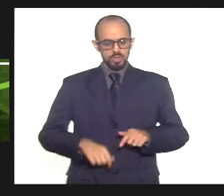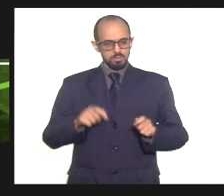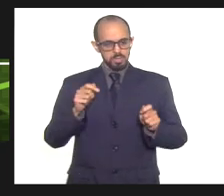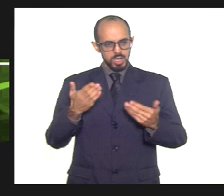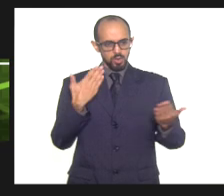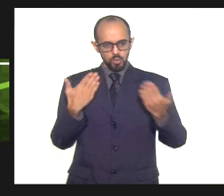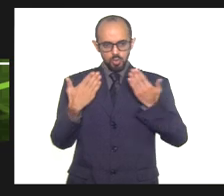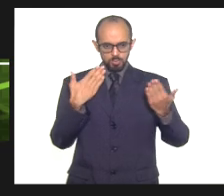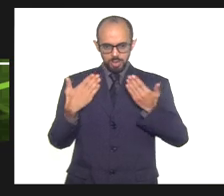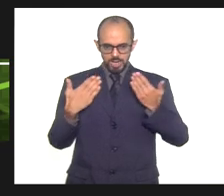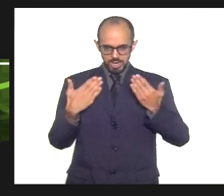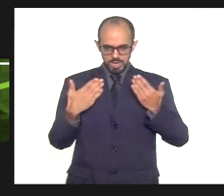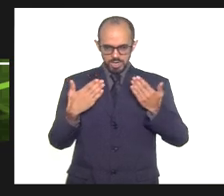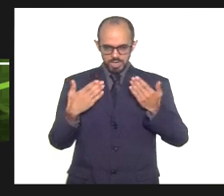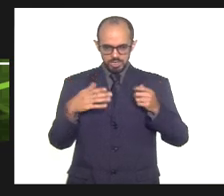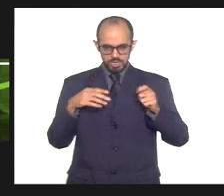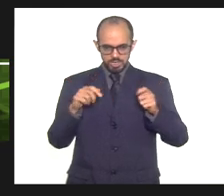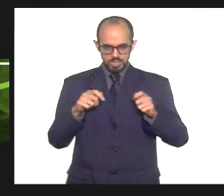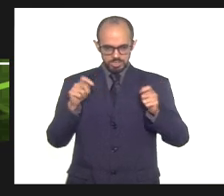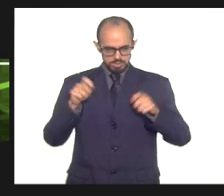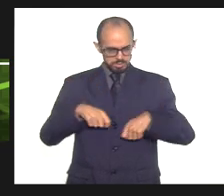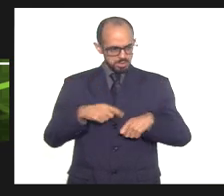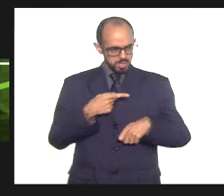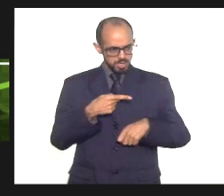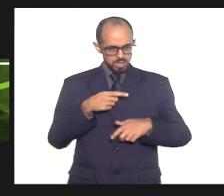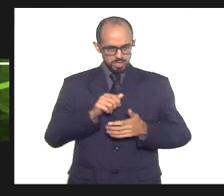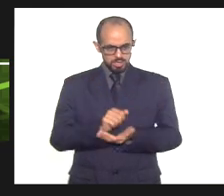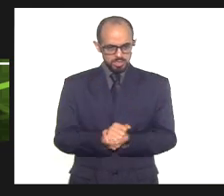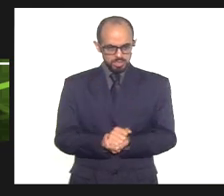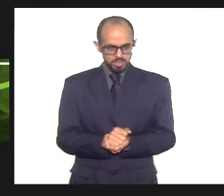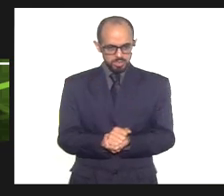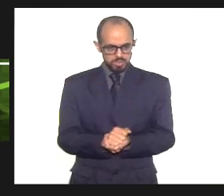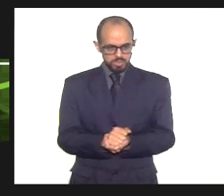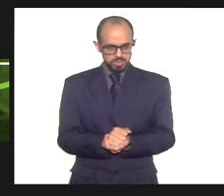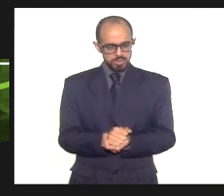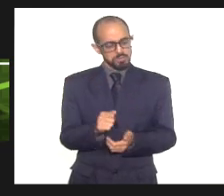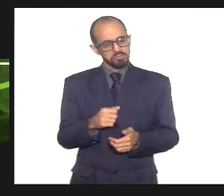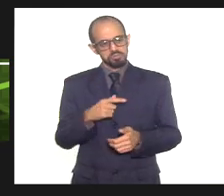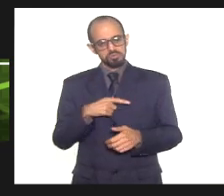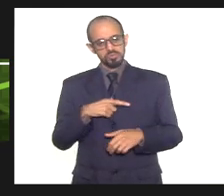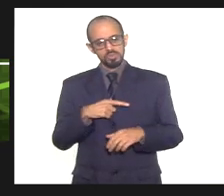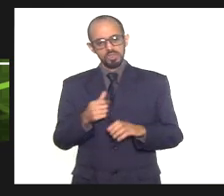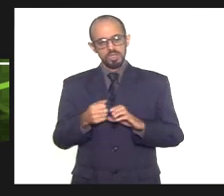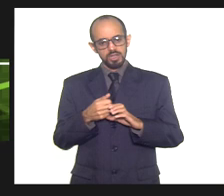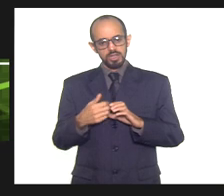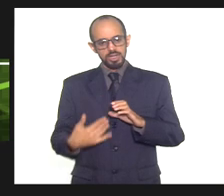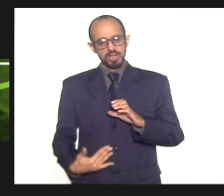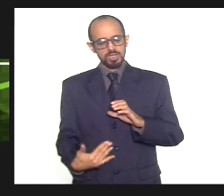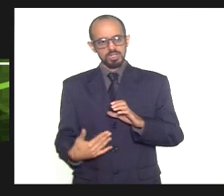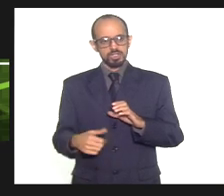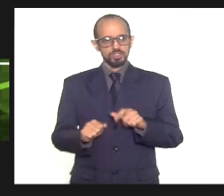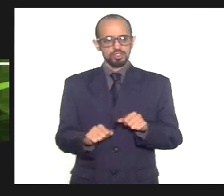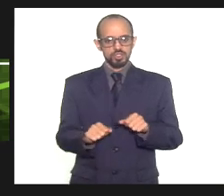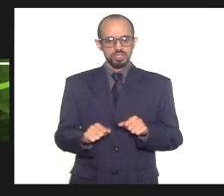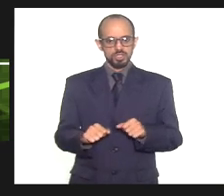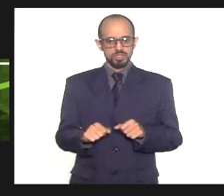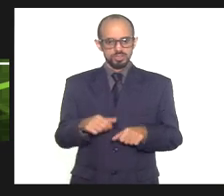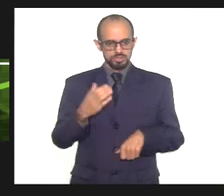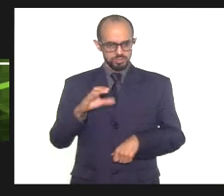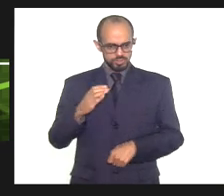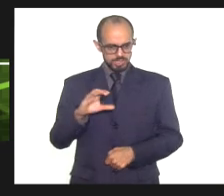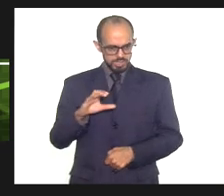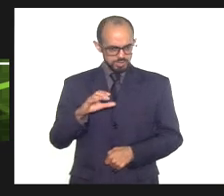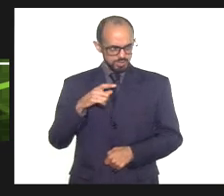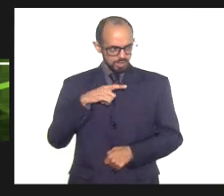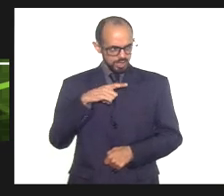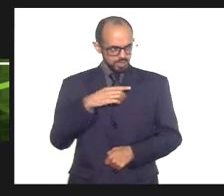faça esse cotejo e que tenha um caráter minimamente científico?